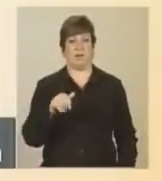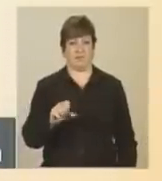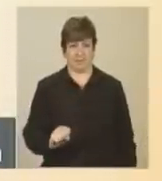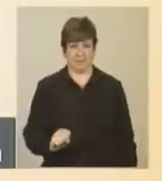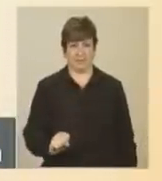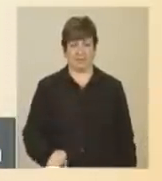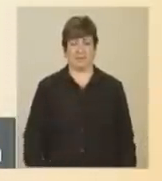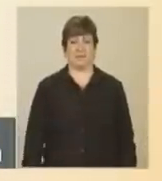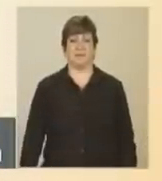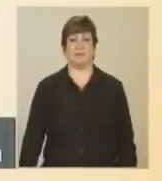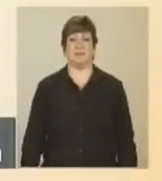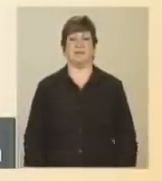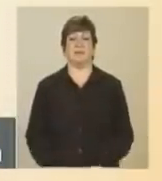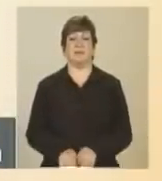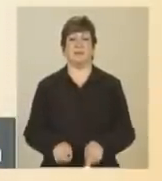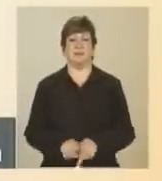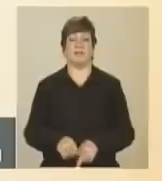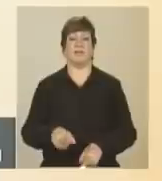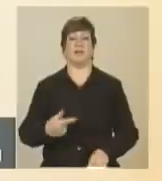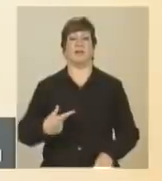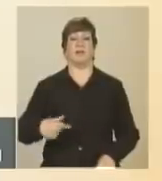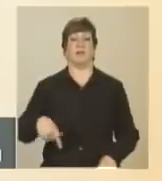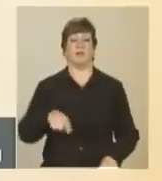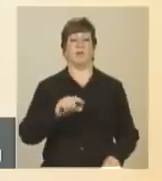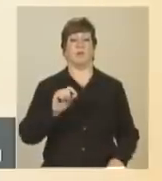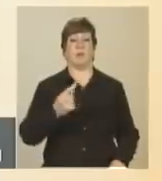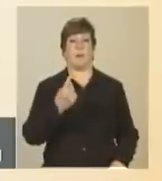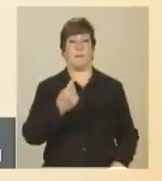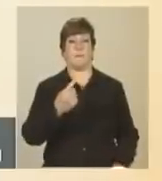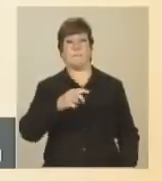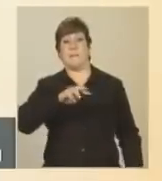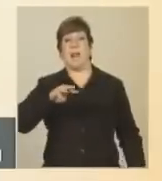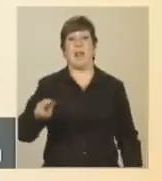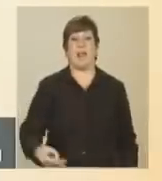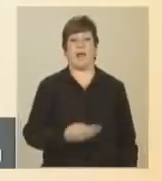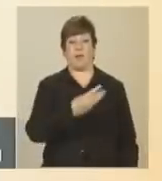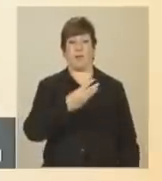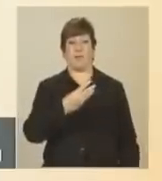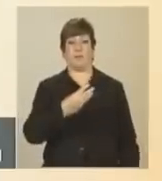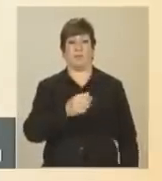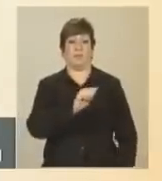e ao nosso milionésimo estudante,